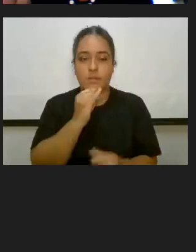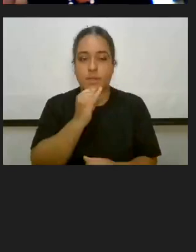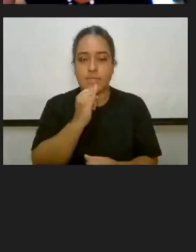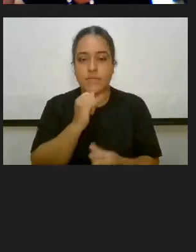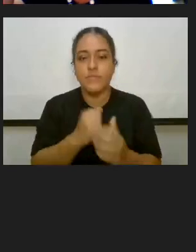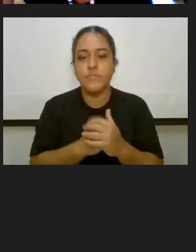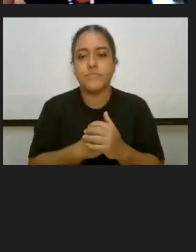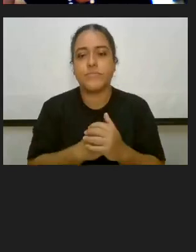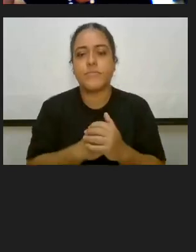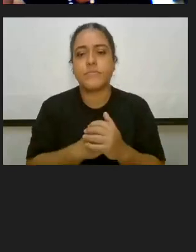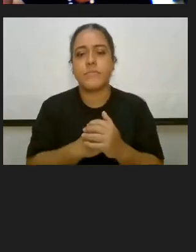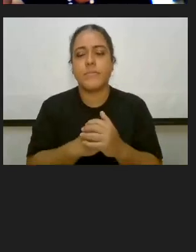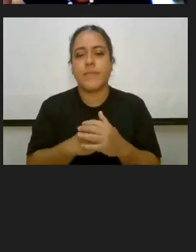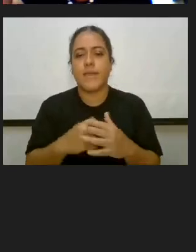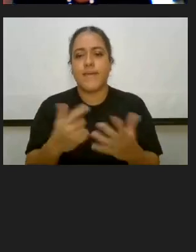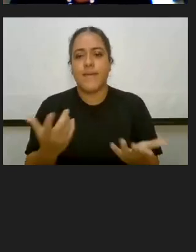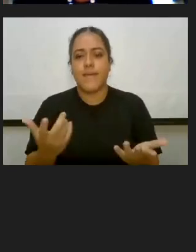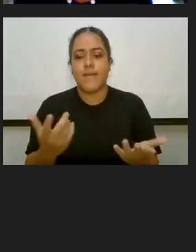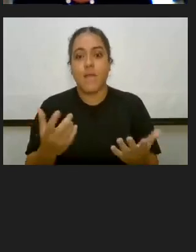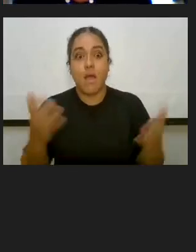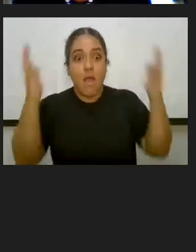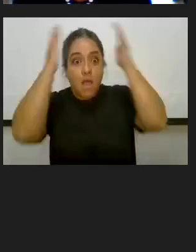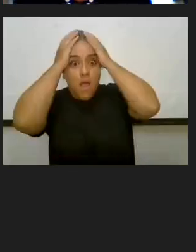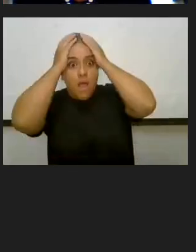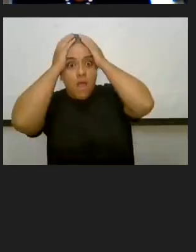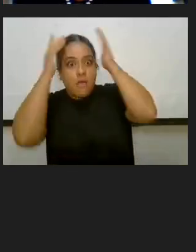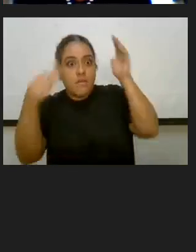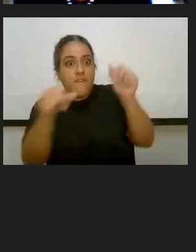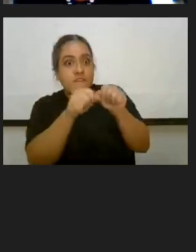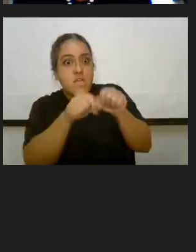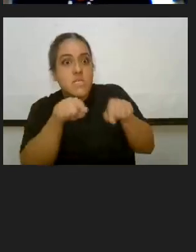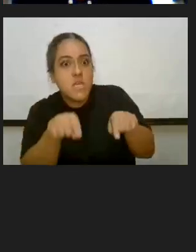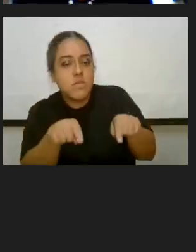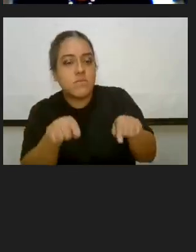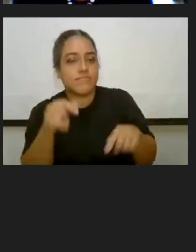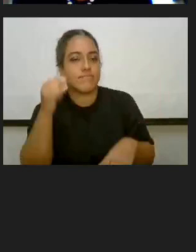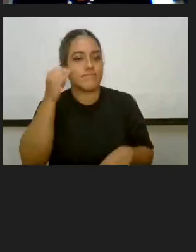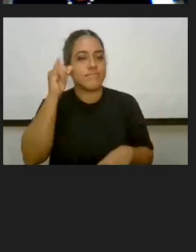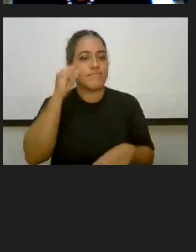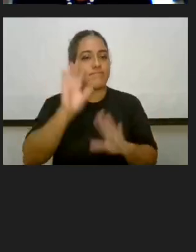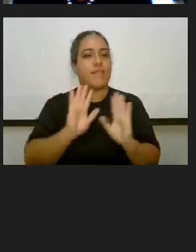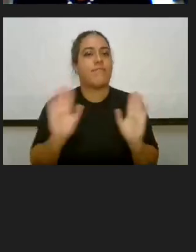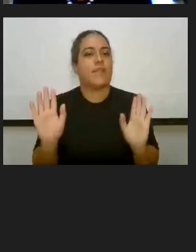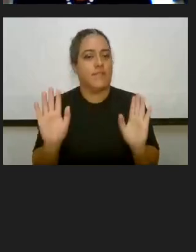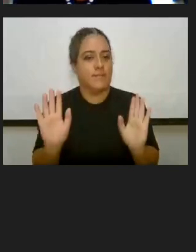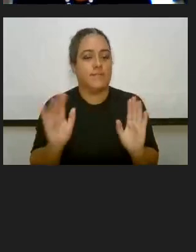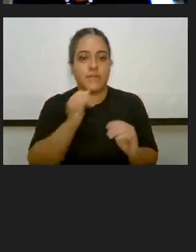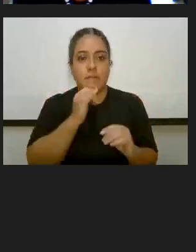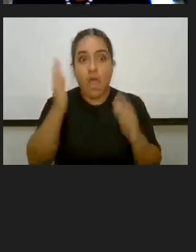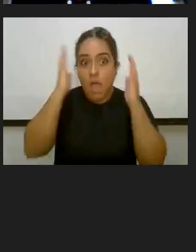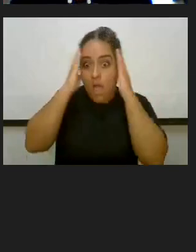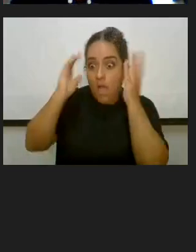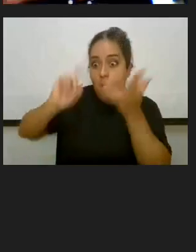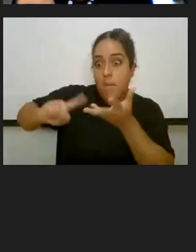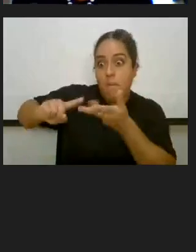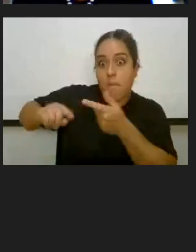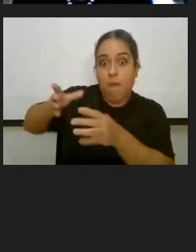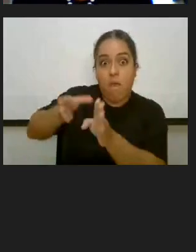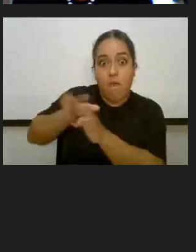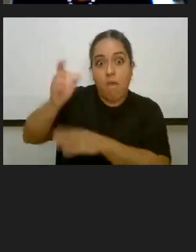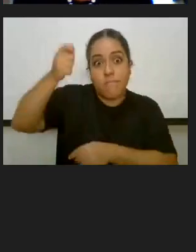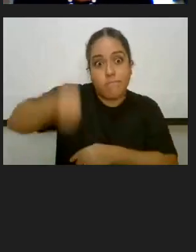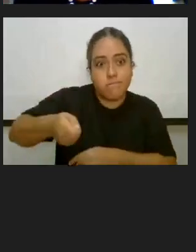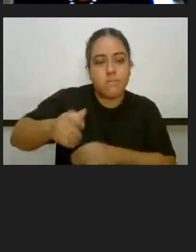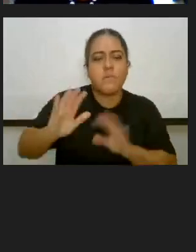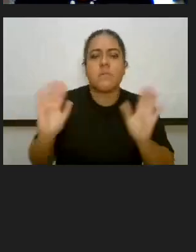tanto a reação exagerada, meu Deus, por que você fez isso comigo, com você? Olha isso, você quer lá, nananana. E, ao mesmo